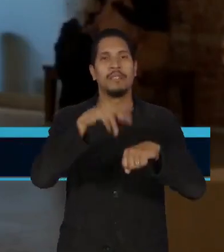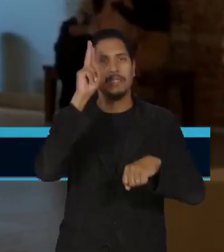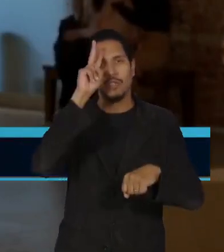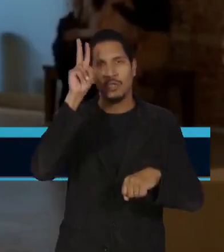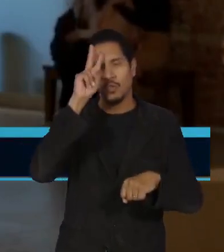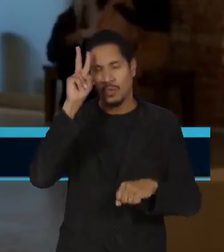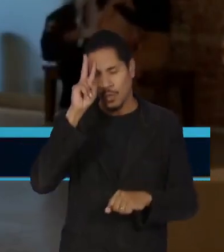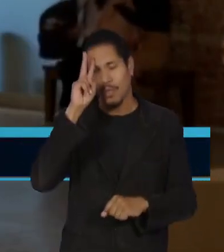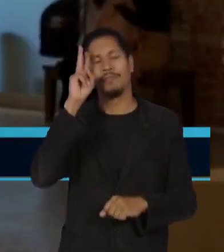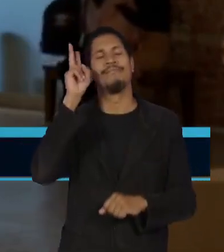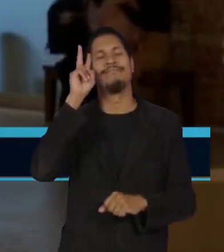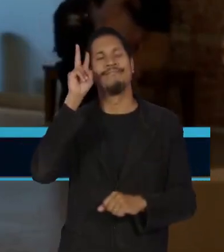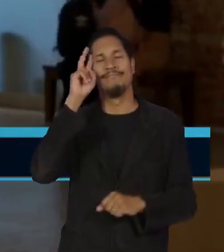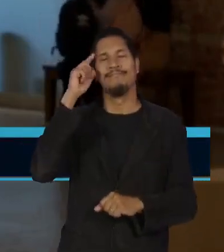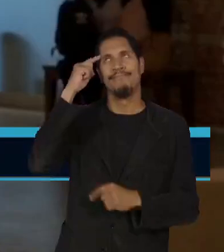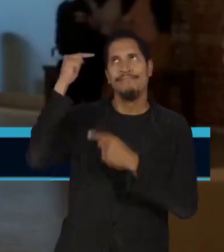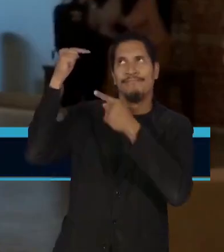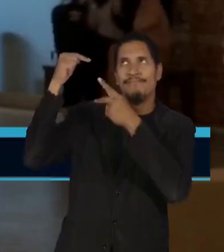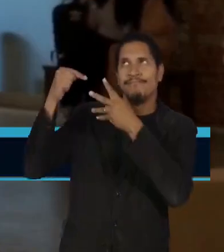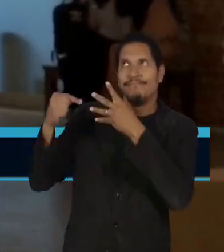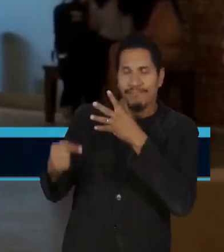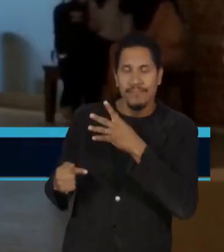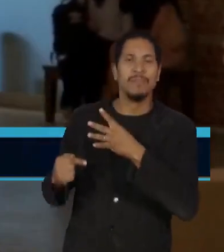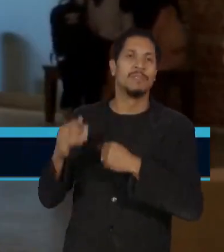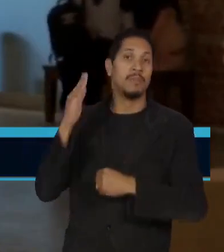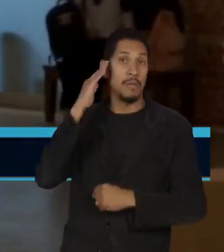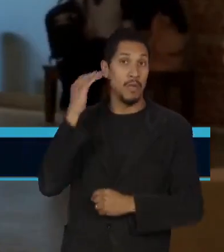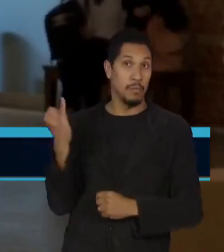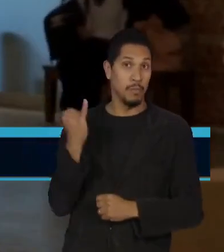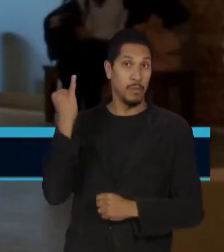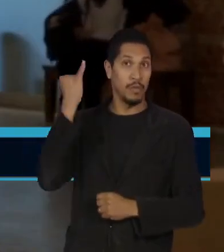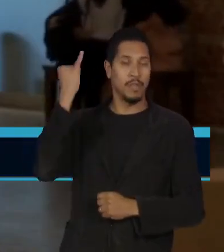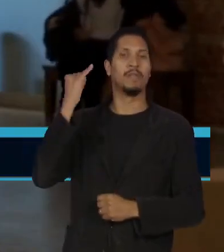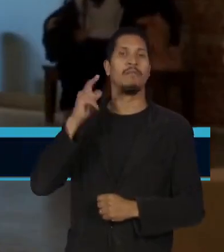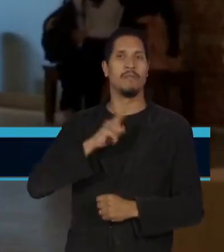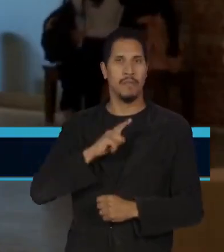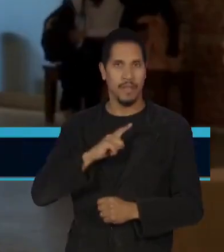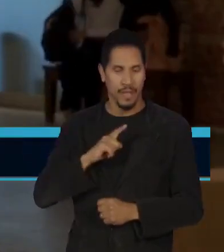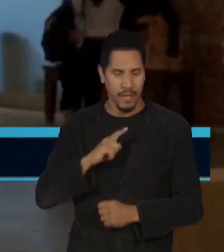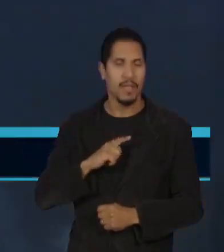memória do país, talvez, com um pouco mais de importância do que ela é dada aos dias de hoje.